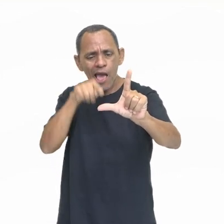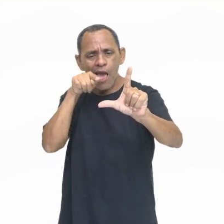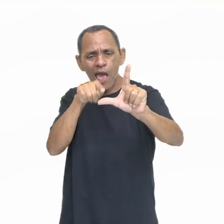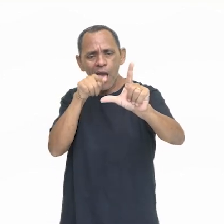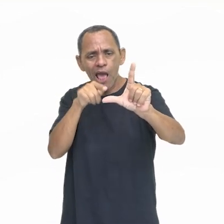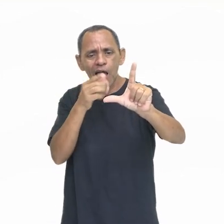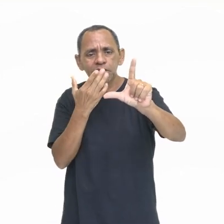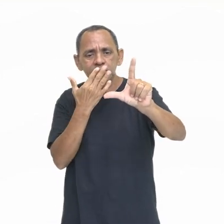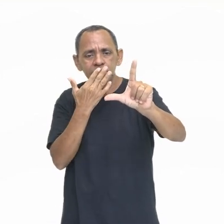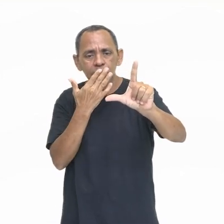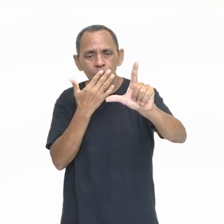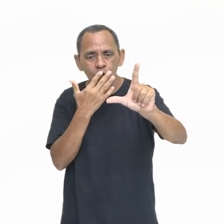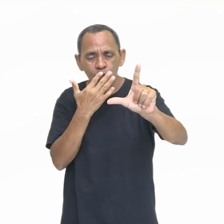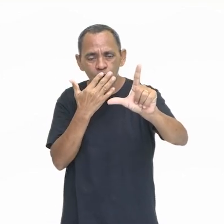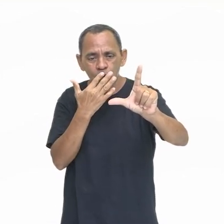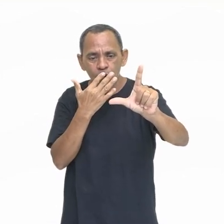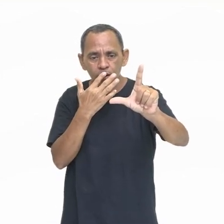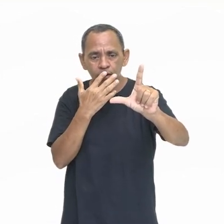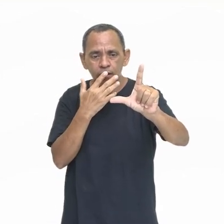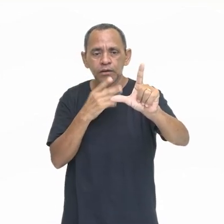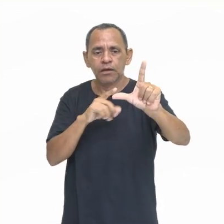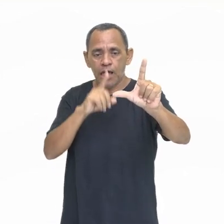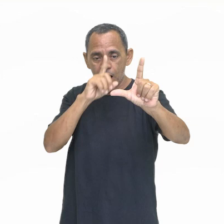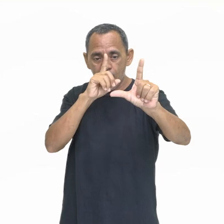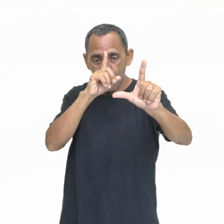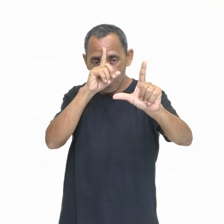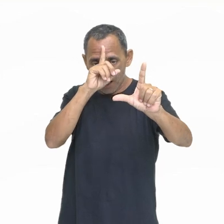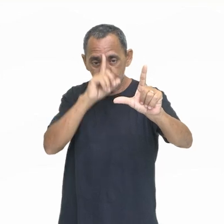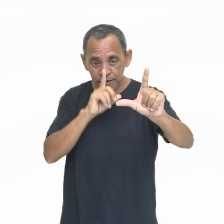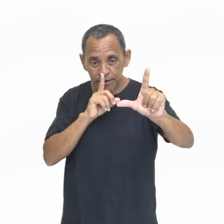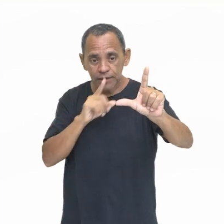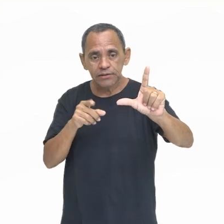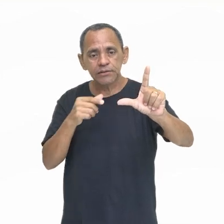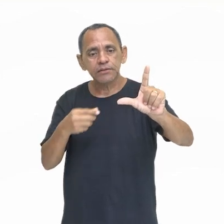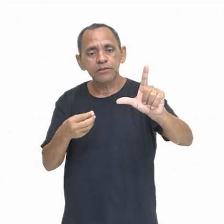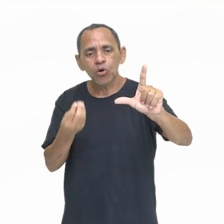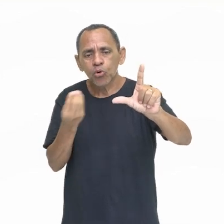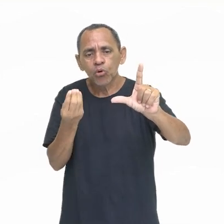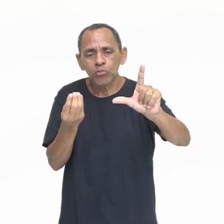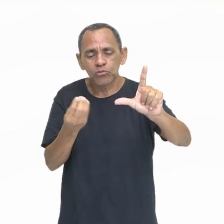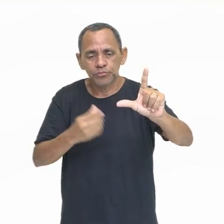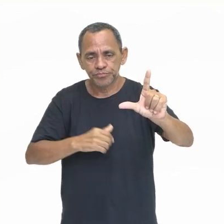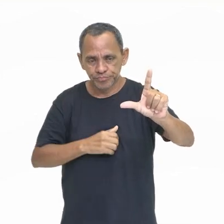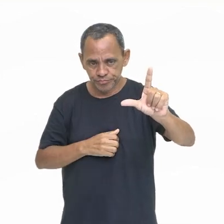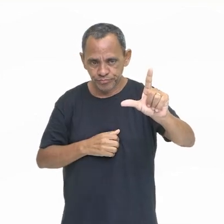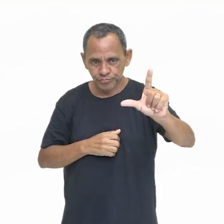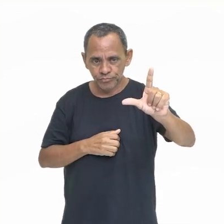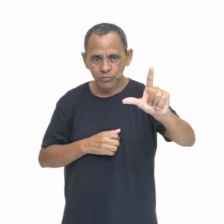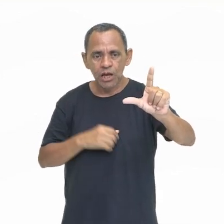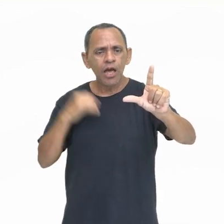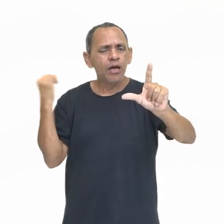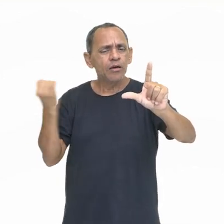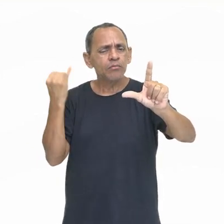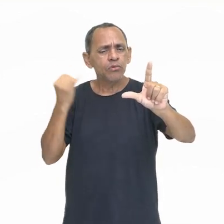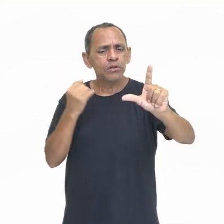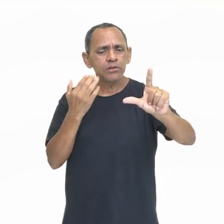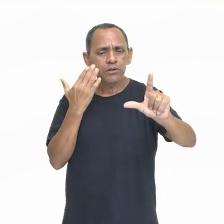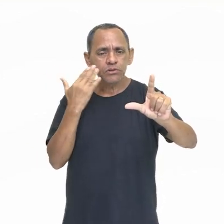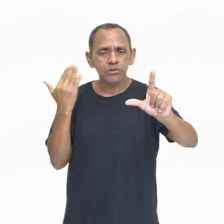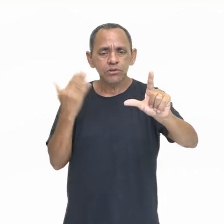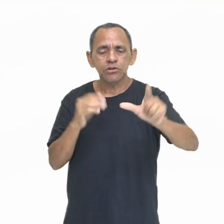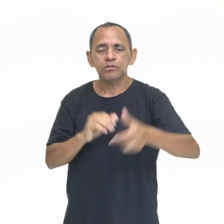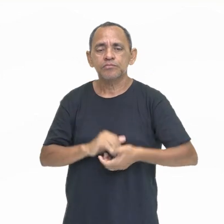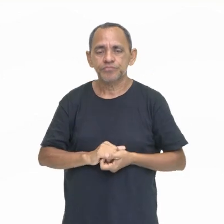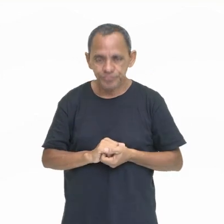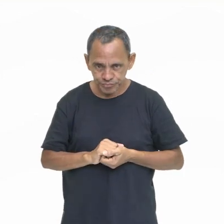da parábola, certo? E aí, pessoal, como encontrarmos o valor? Um detalhe importante, tu falou do vértice, como